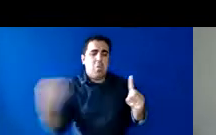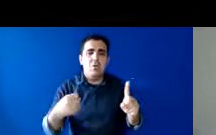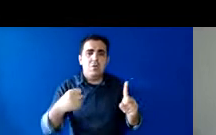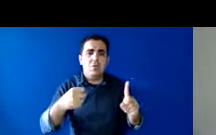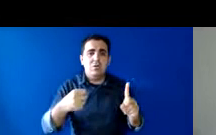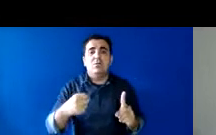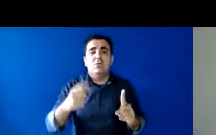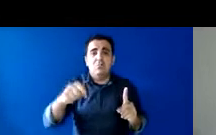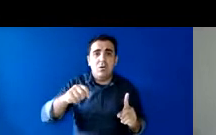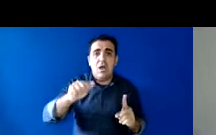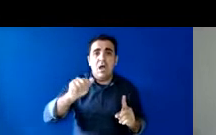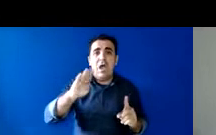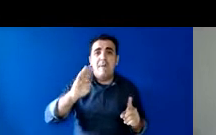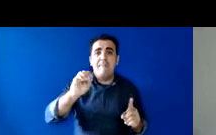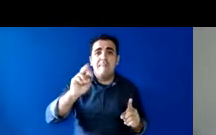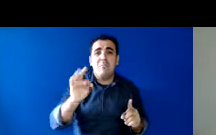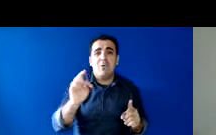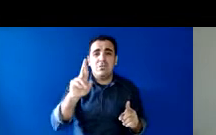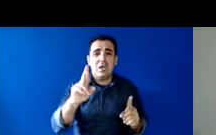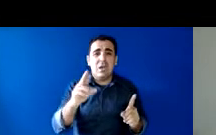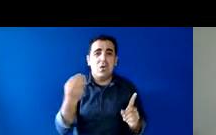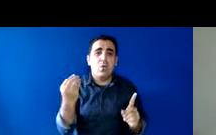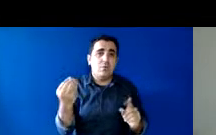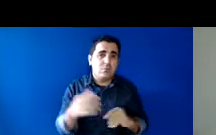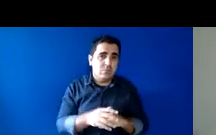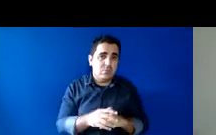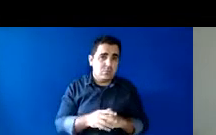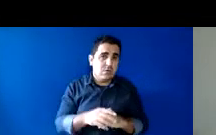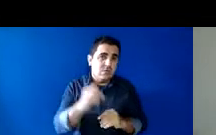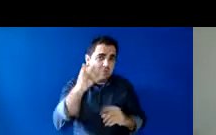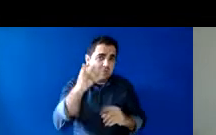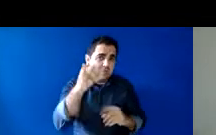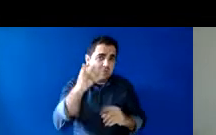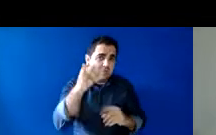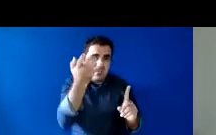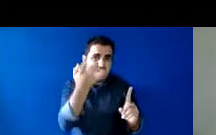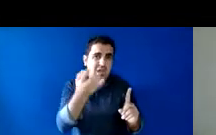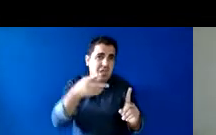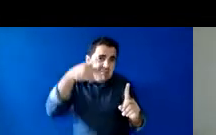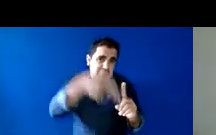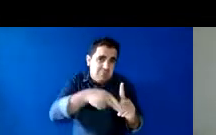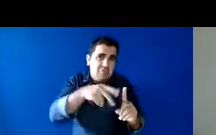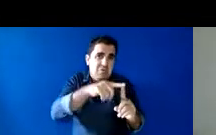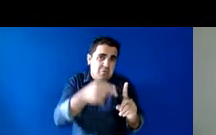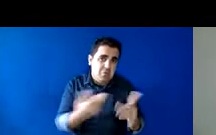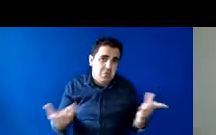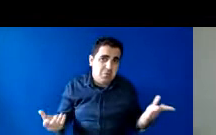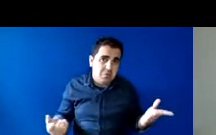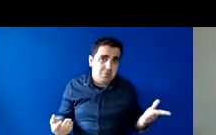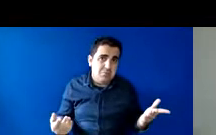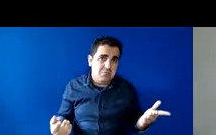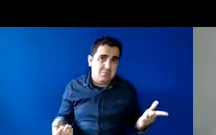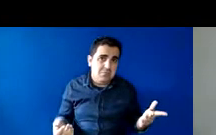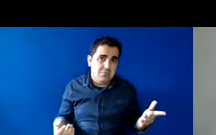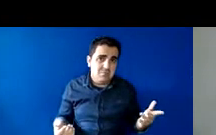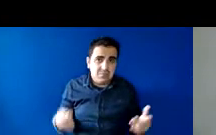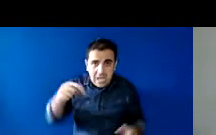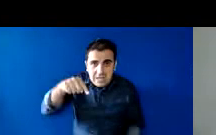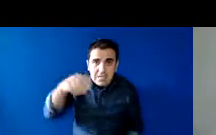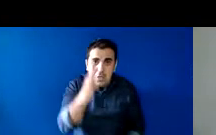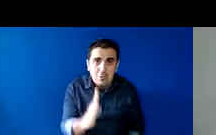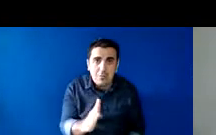justiça, né, para que ela possa, caso ela queira, interromper uma gestação. E os casos no Brasil